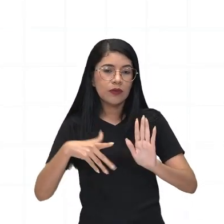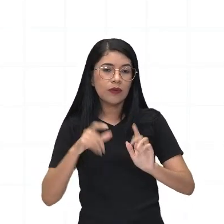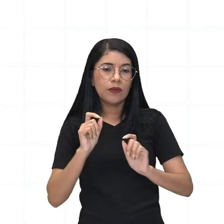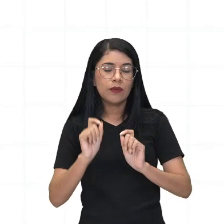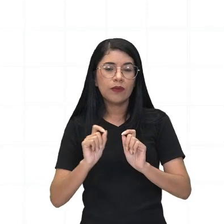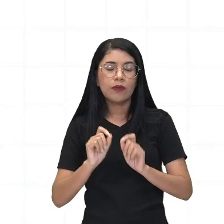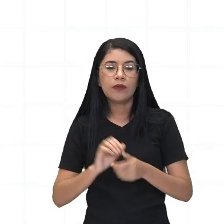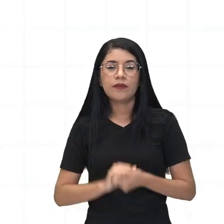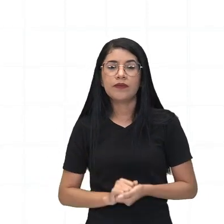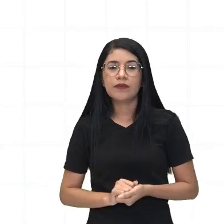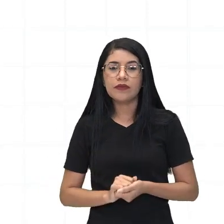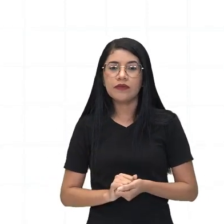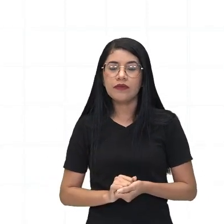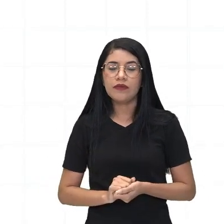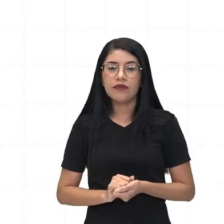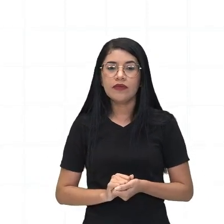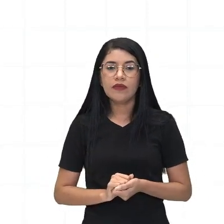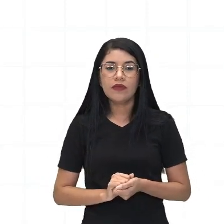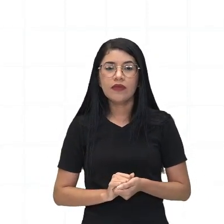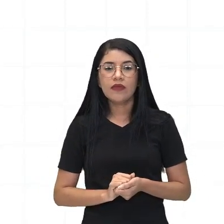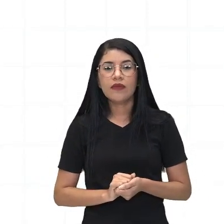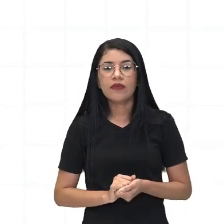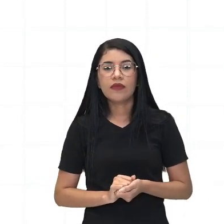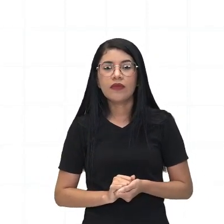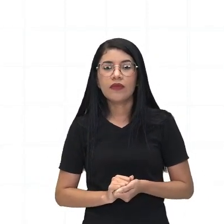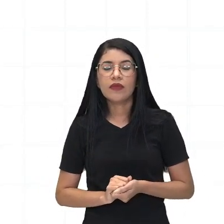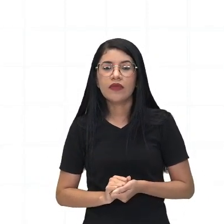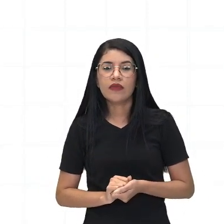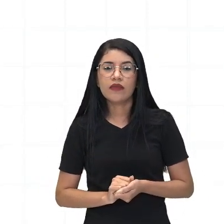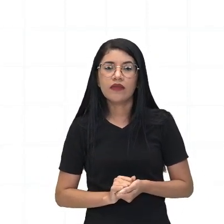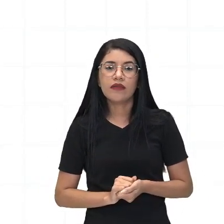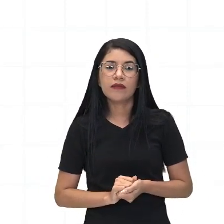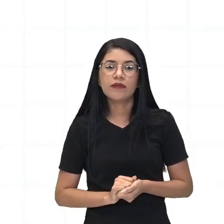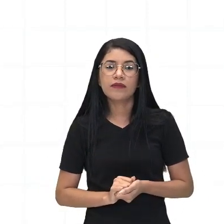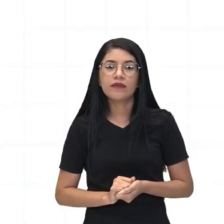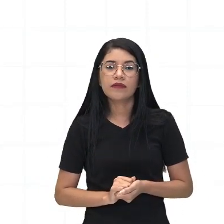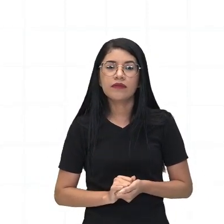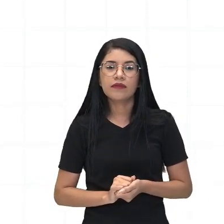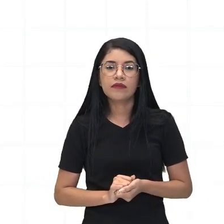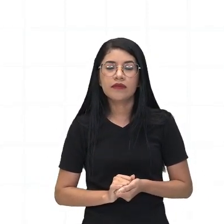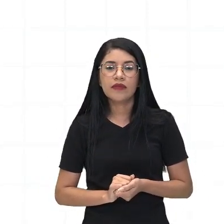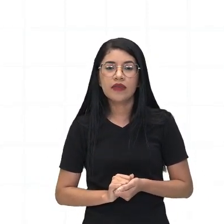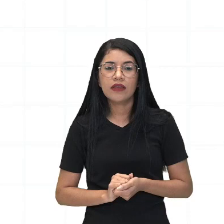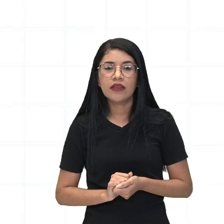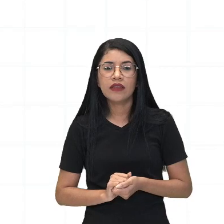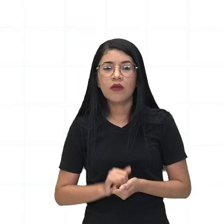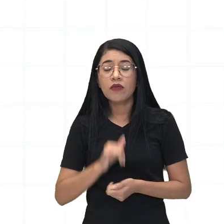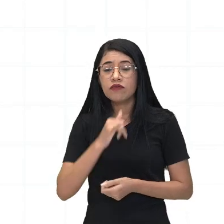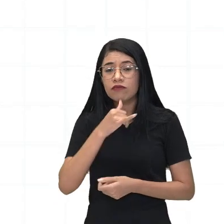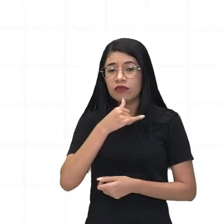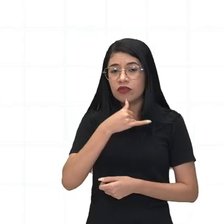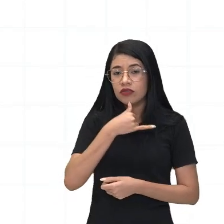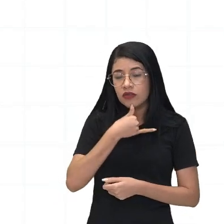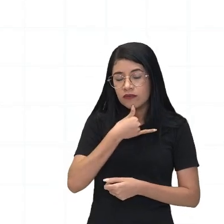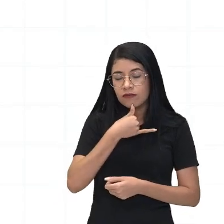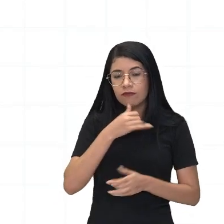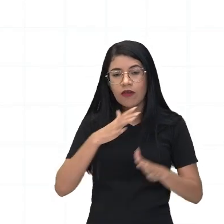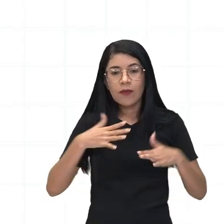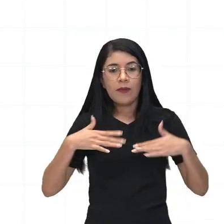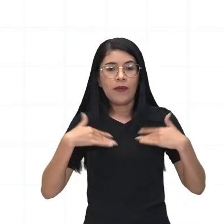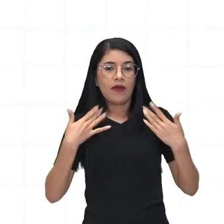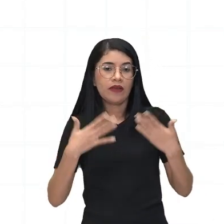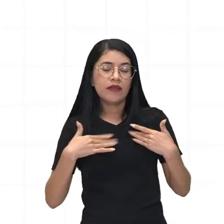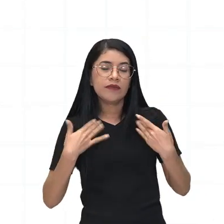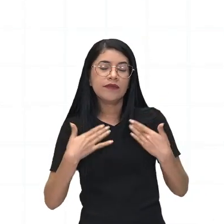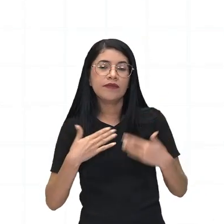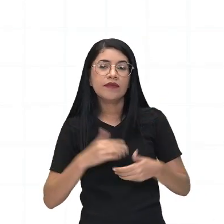ao final da segunda estrofe, do segundo quarteto, quando ele diz "ao seu pesar ou seu